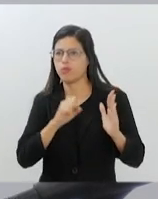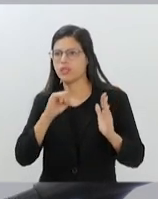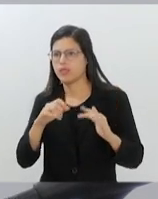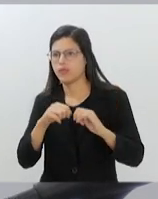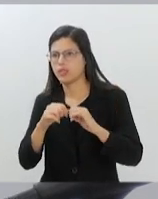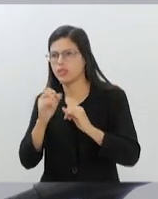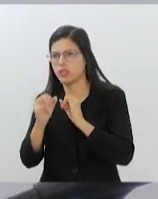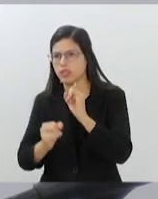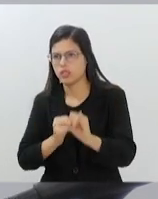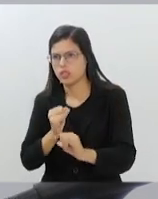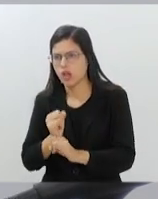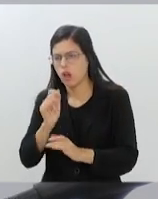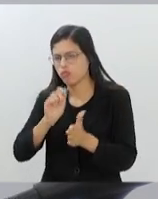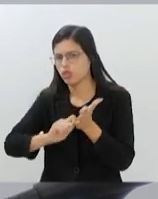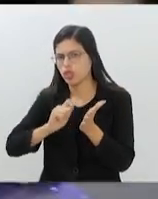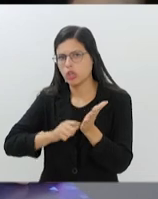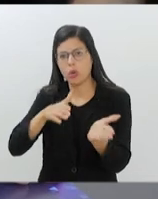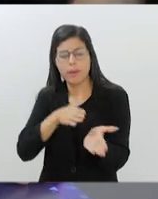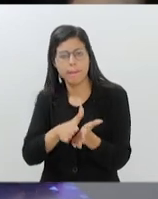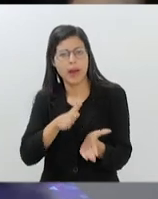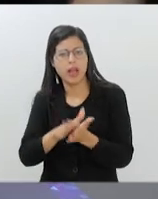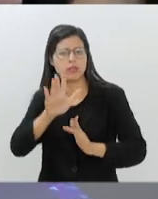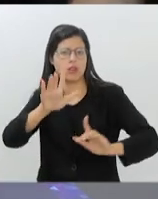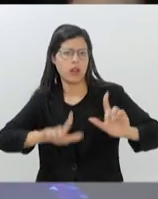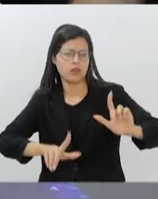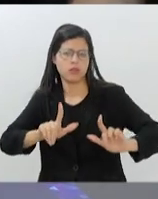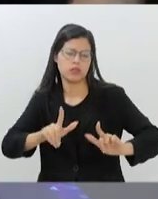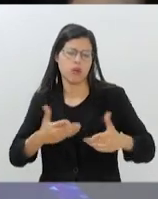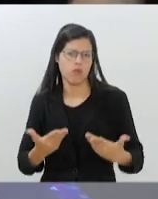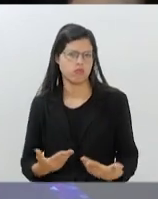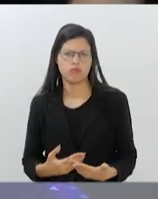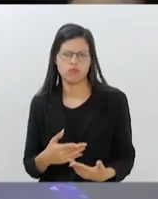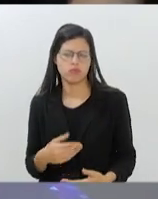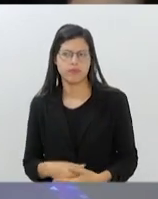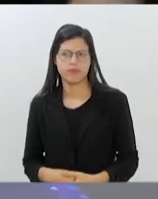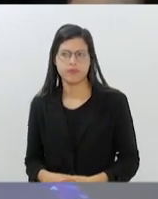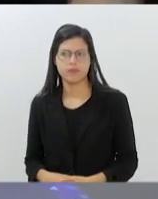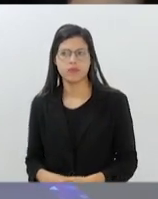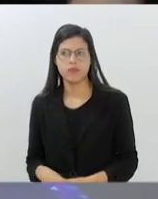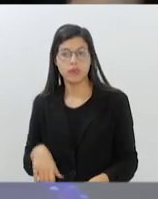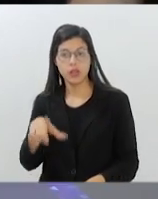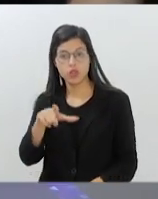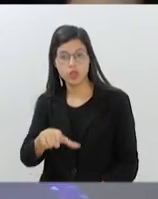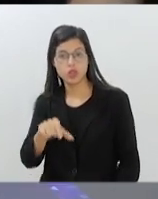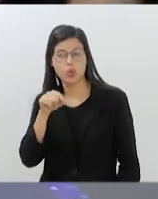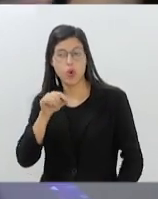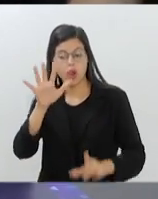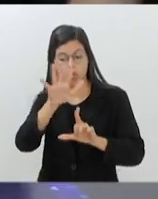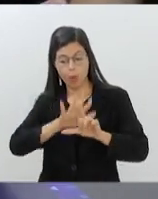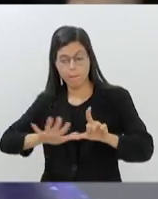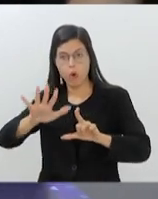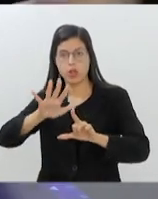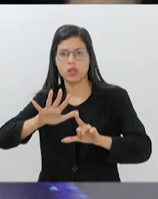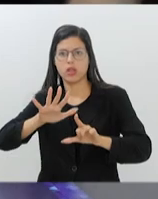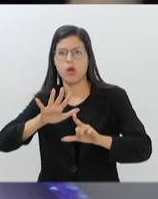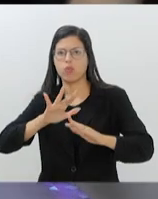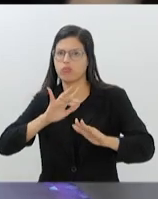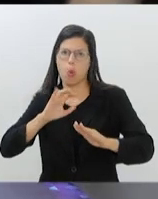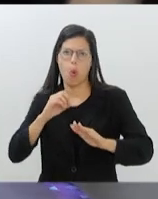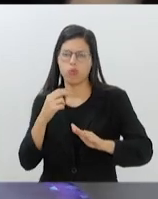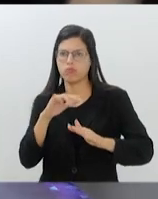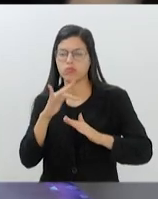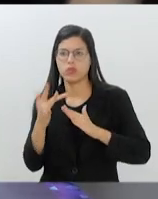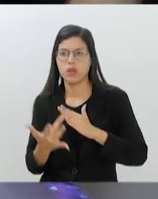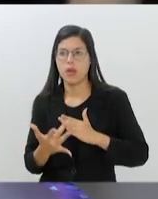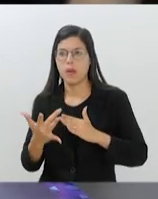se vai fazer escrito vai fazer essa vai fazer televisão então a escolha do veículo ou do canal vem também por meio de você entender